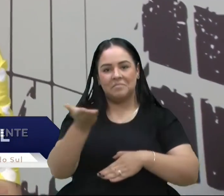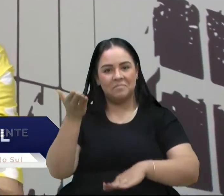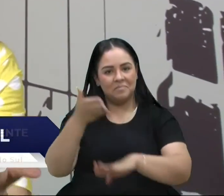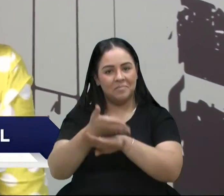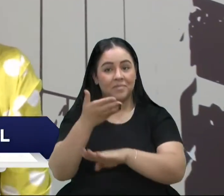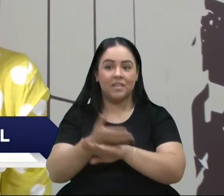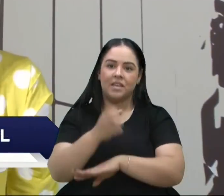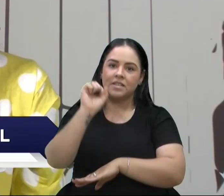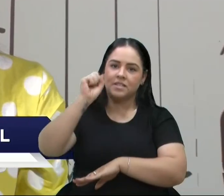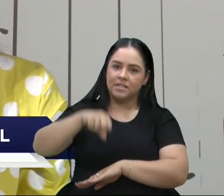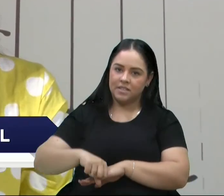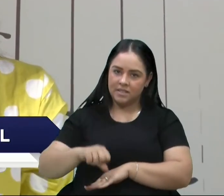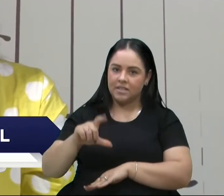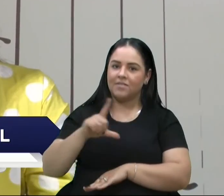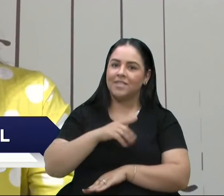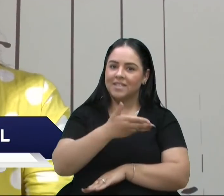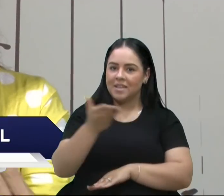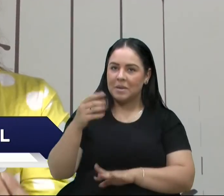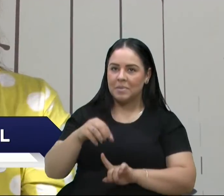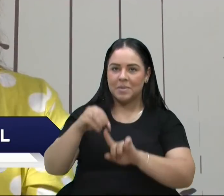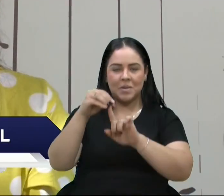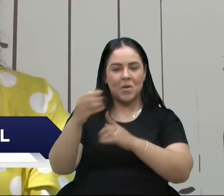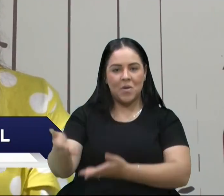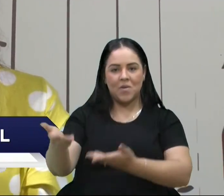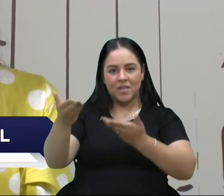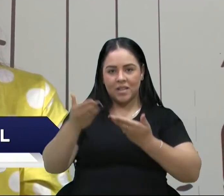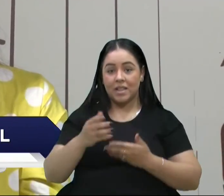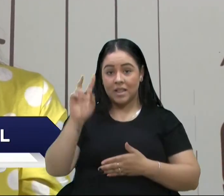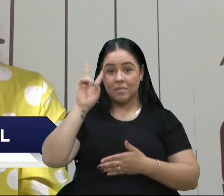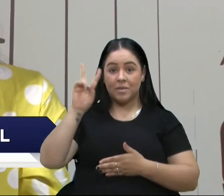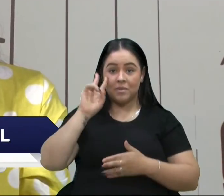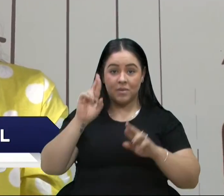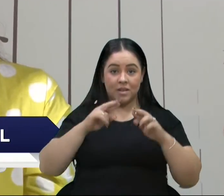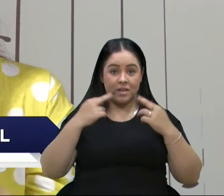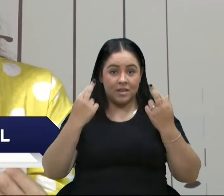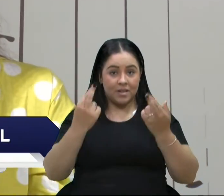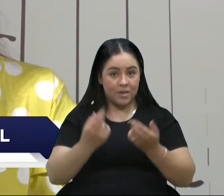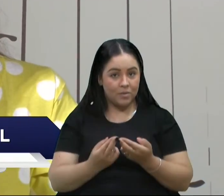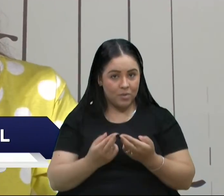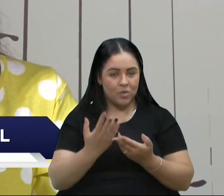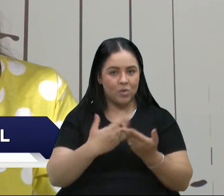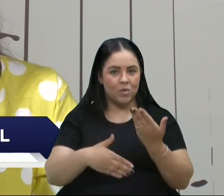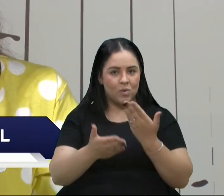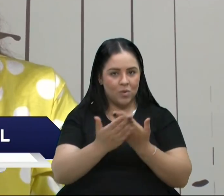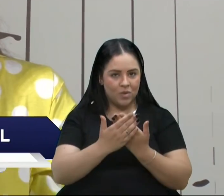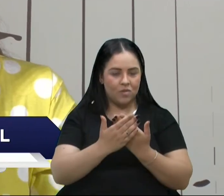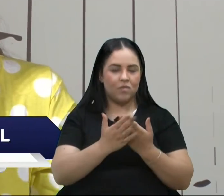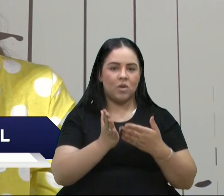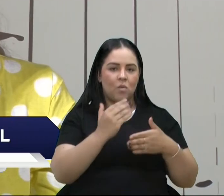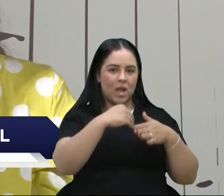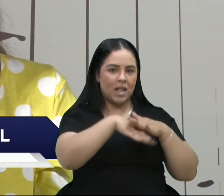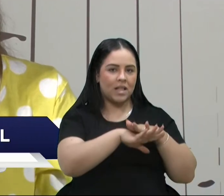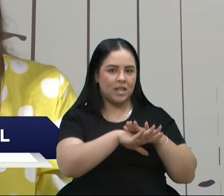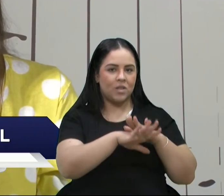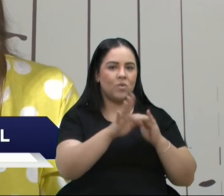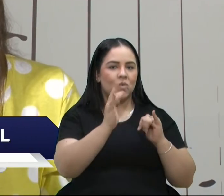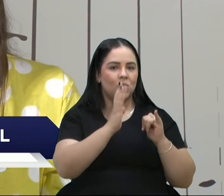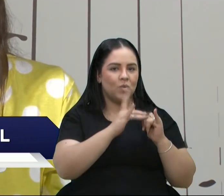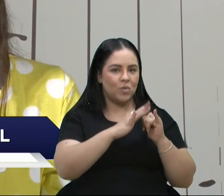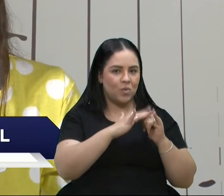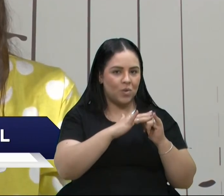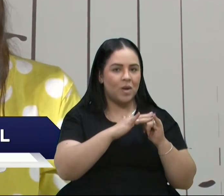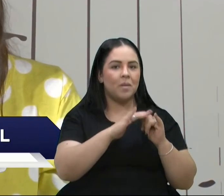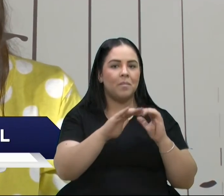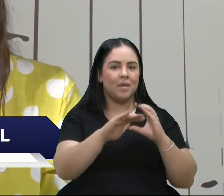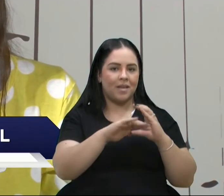É claro, você é o nosso principal convidado. Lembrando que a reunião pública na íntegra, ela fica disponível no nosso canal do YouTube,